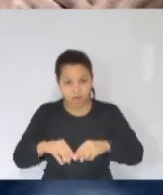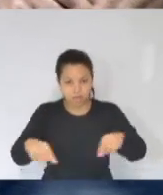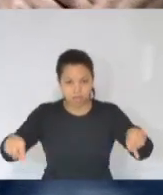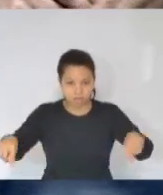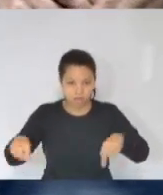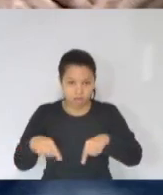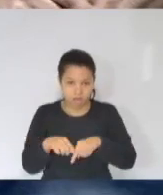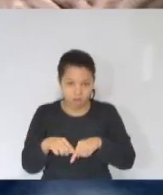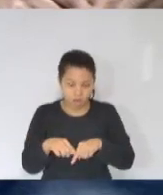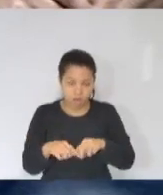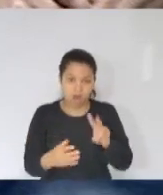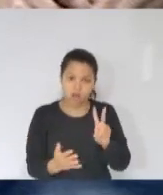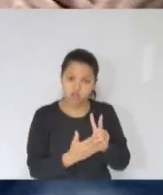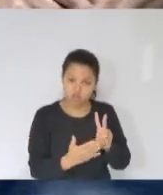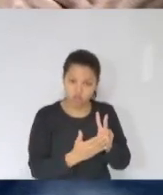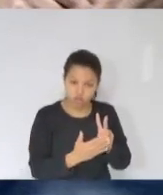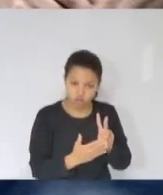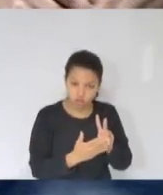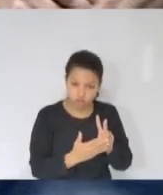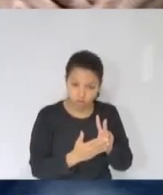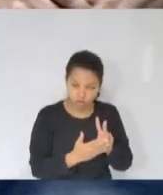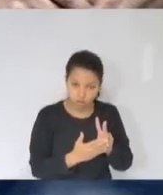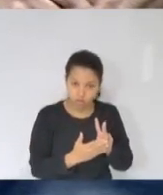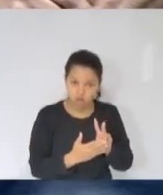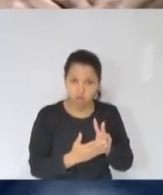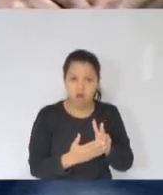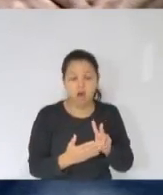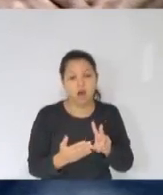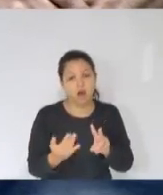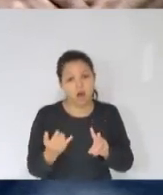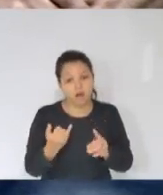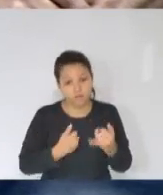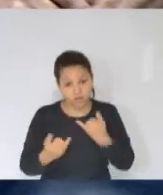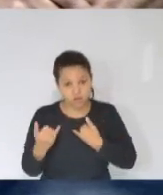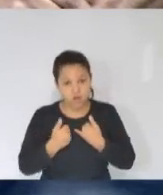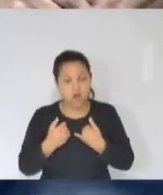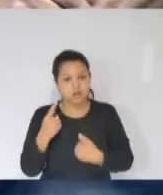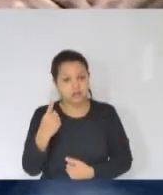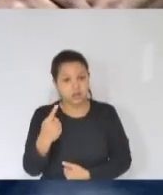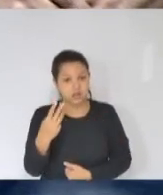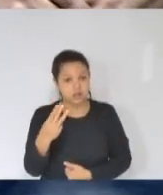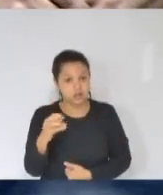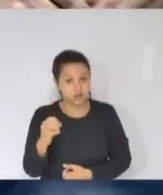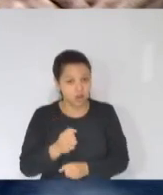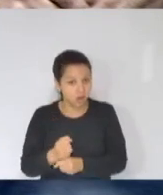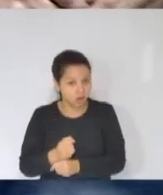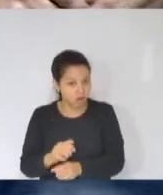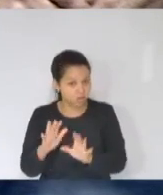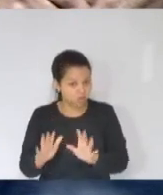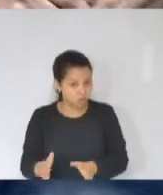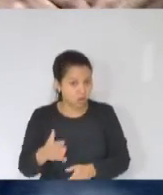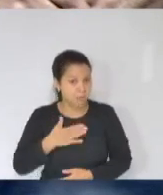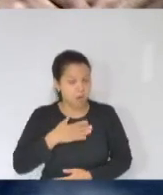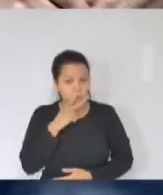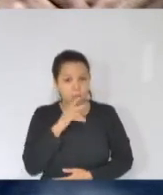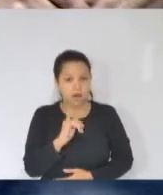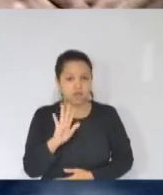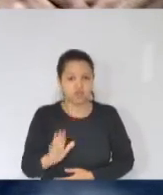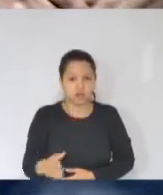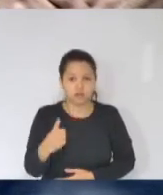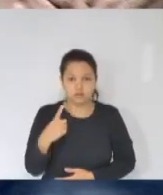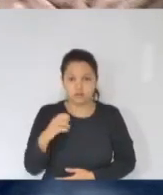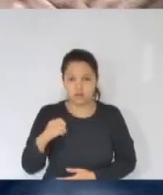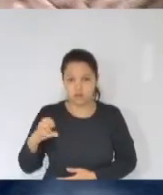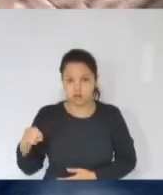14.588 hectares. Que isso já está com 130 anos, meu avô. O meu pai já está com 100 anos. E